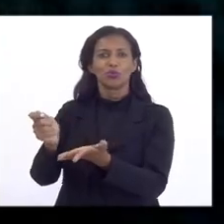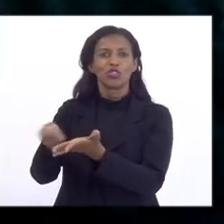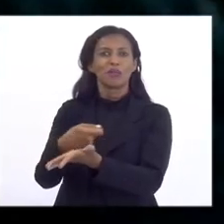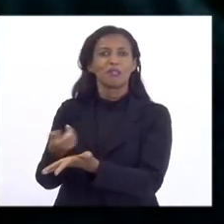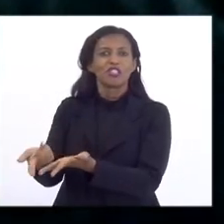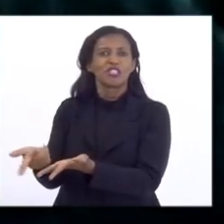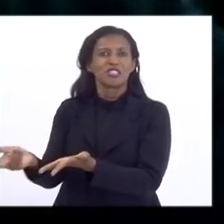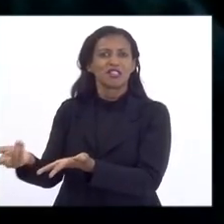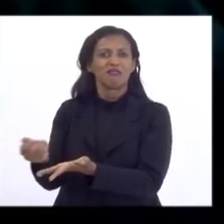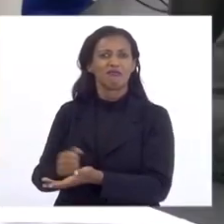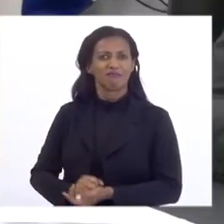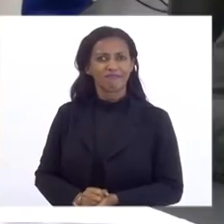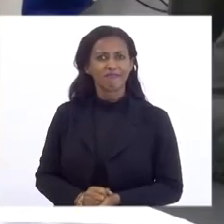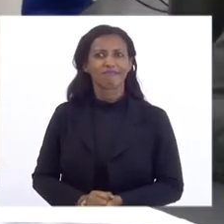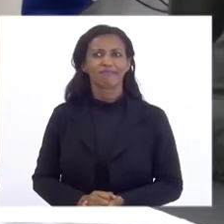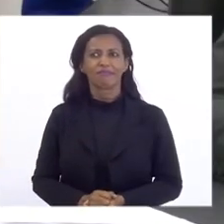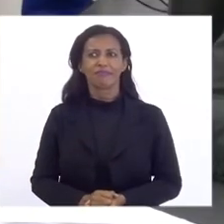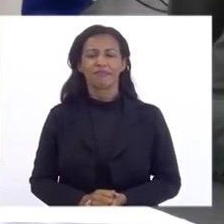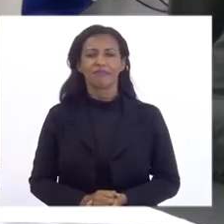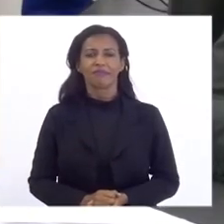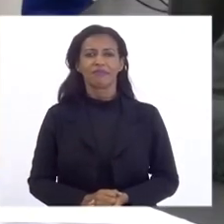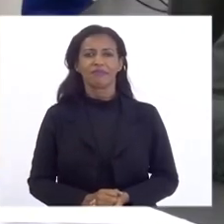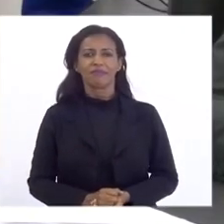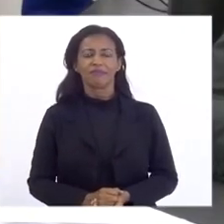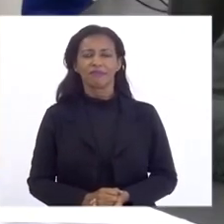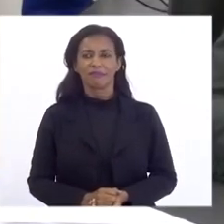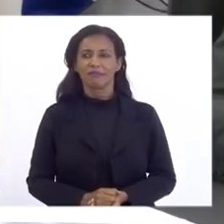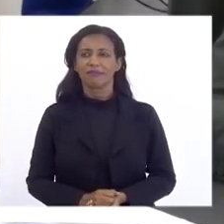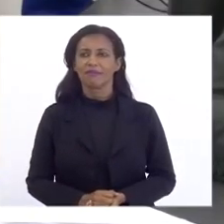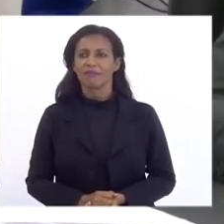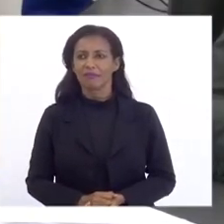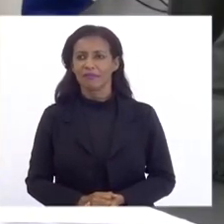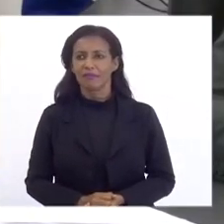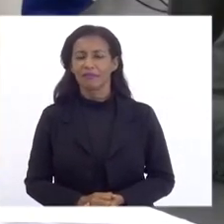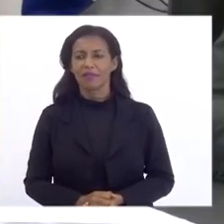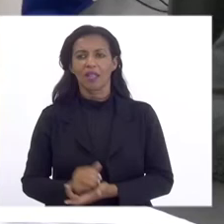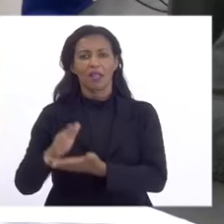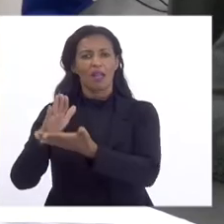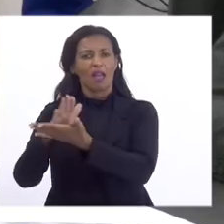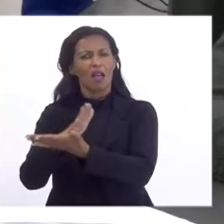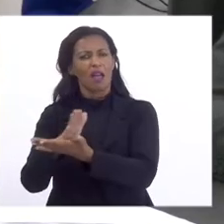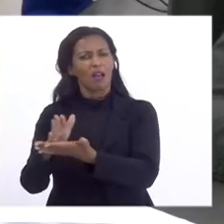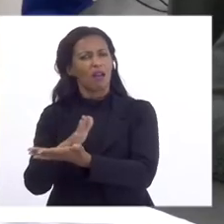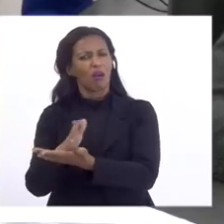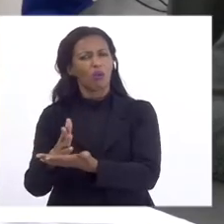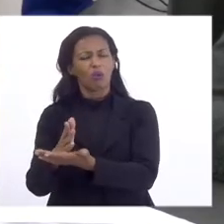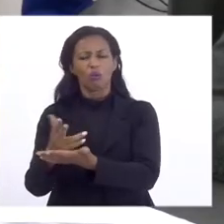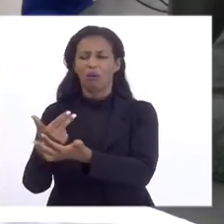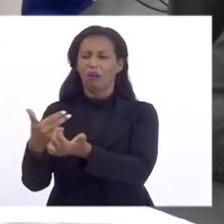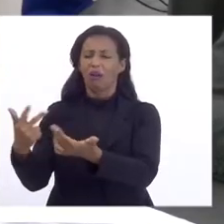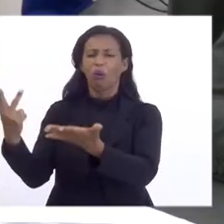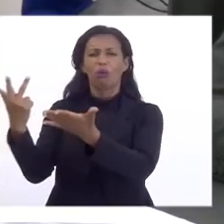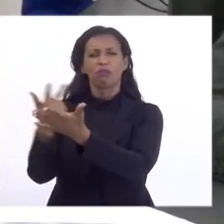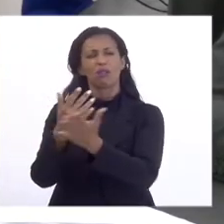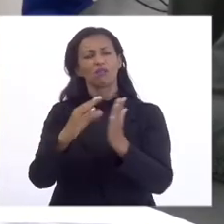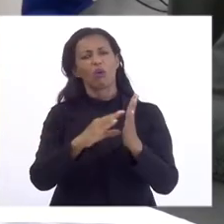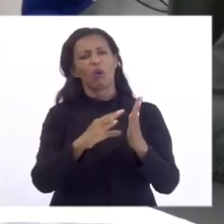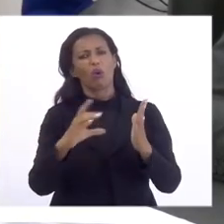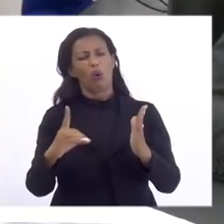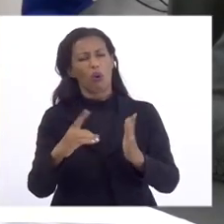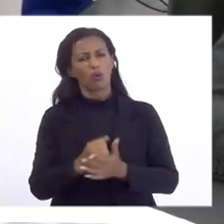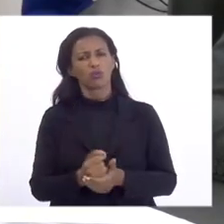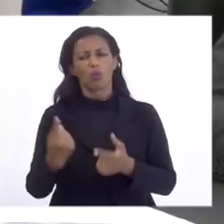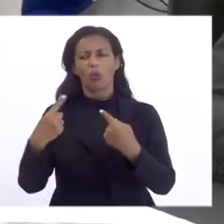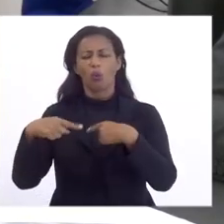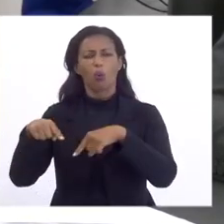prescrição. Não, venda casada e a questão. Algumas questões que acontecem no código que fere